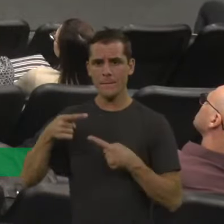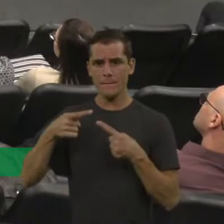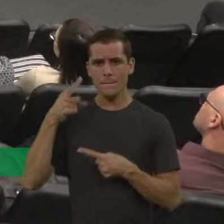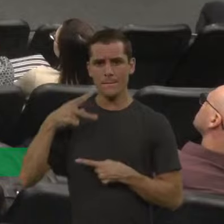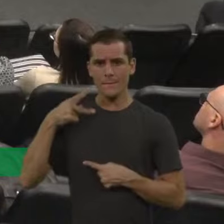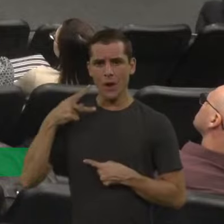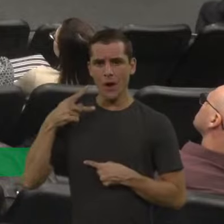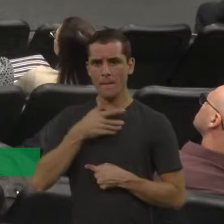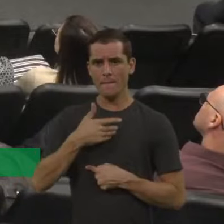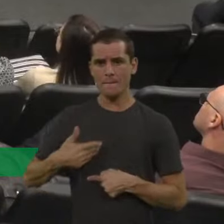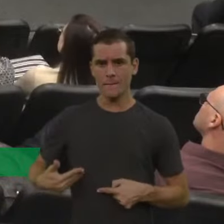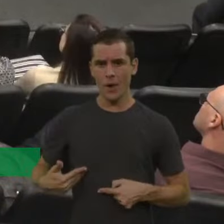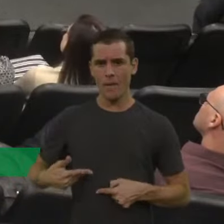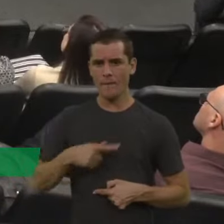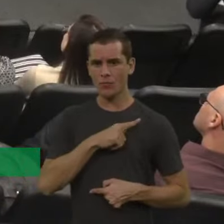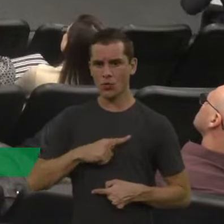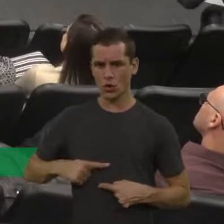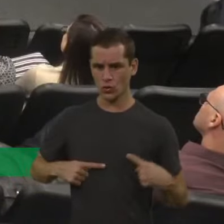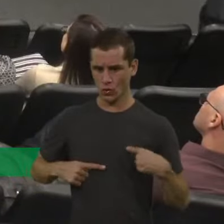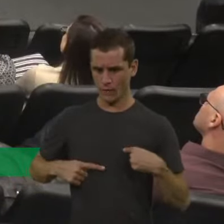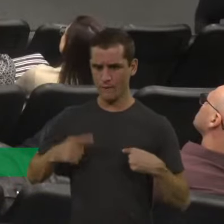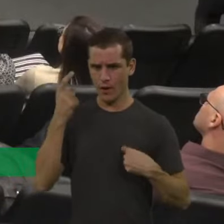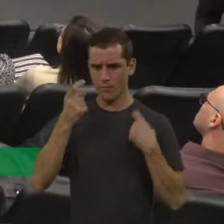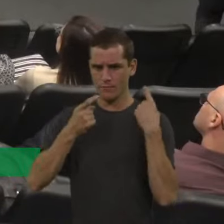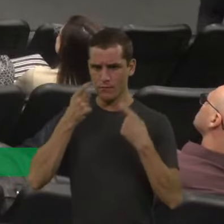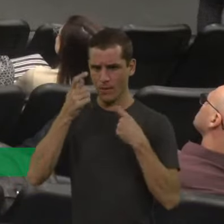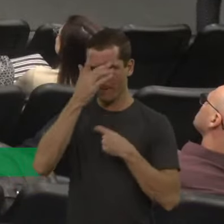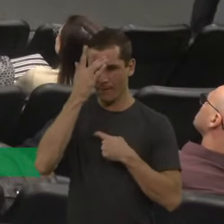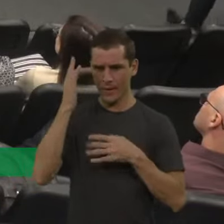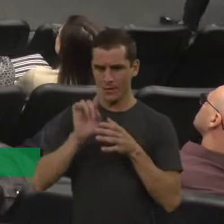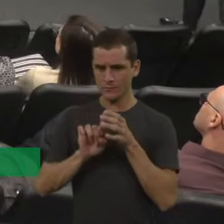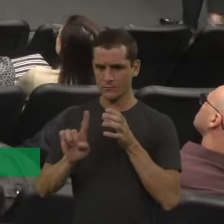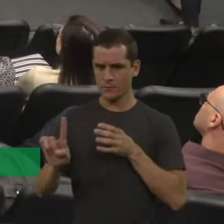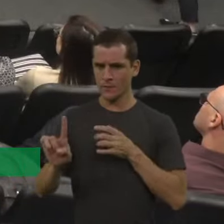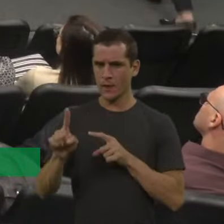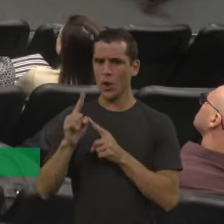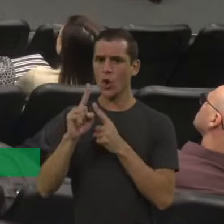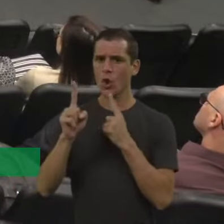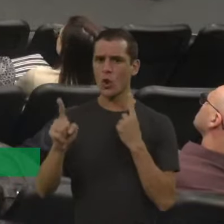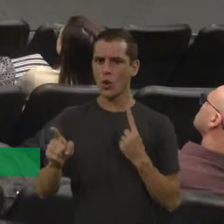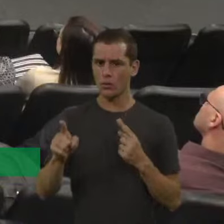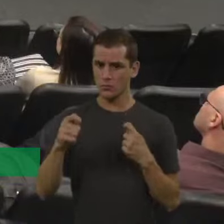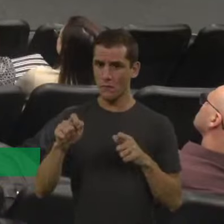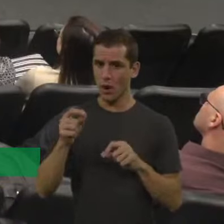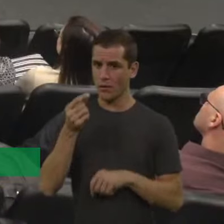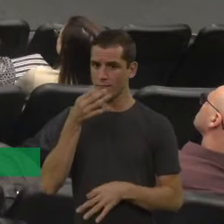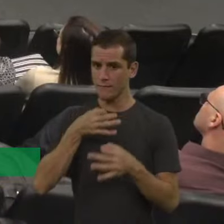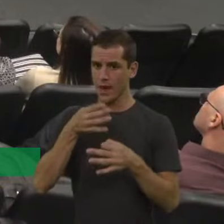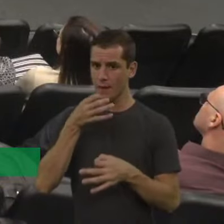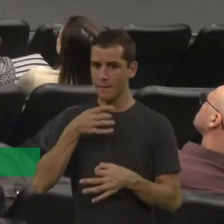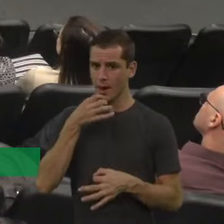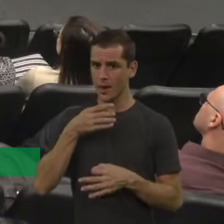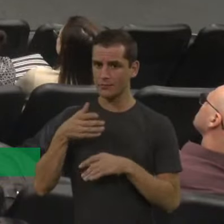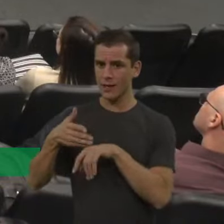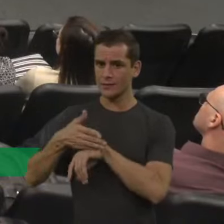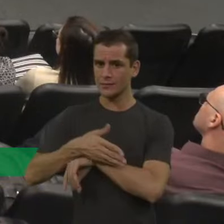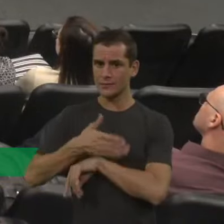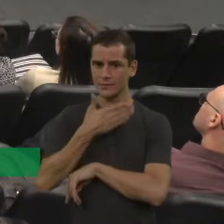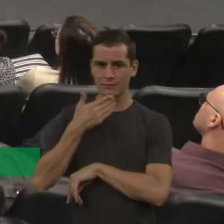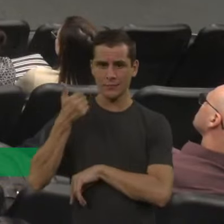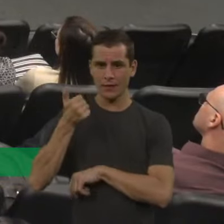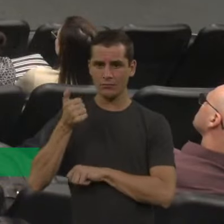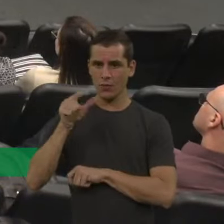preocupar com os excluídos, nós vamos poder ter uma medicação com melhor acesso, mais barato, desde que